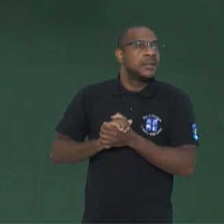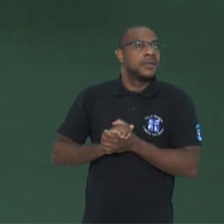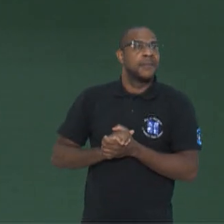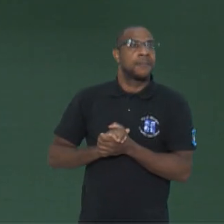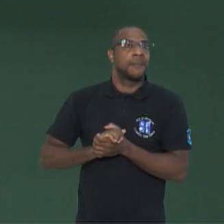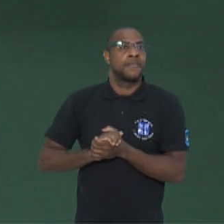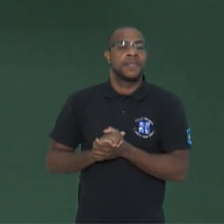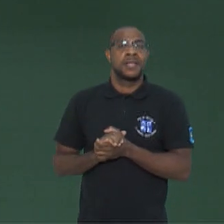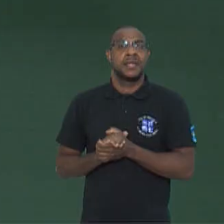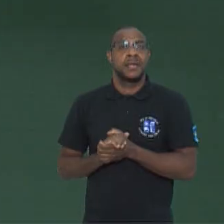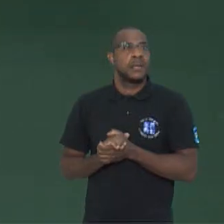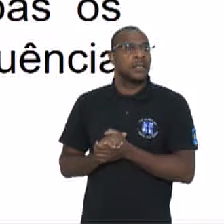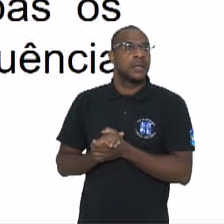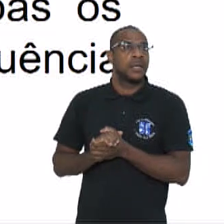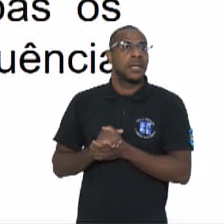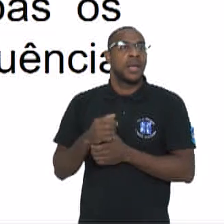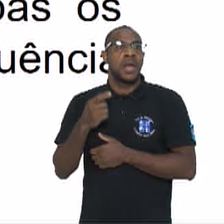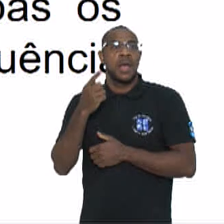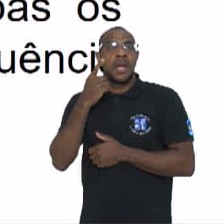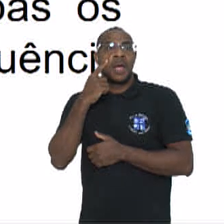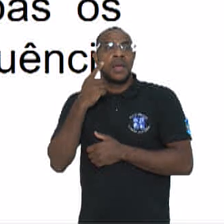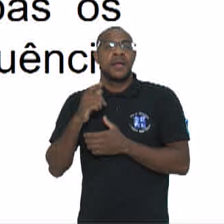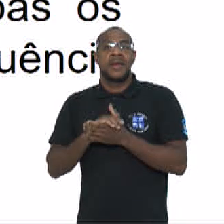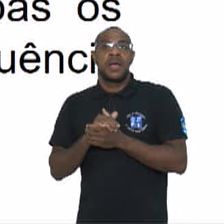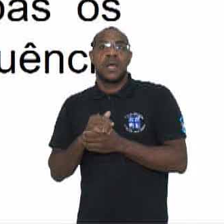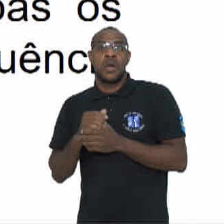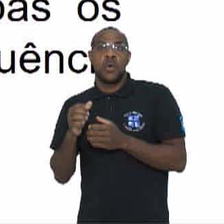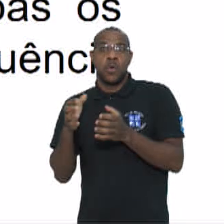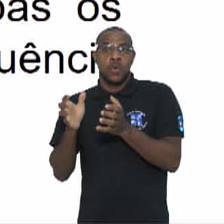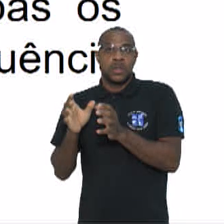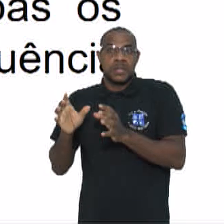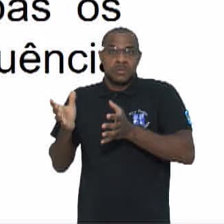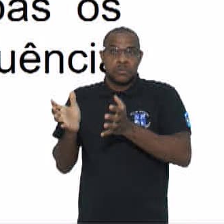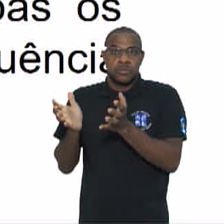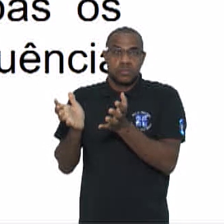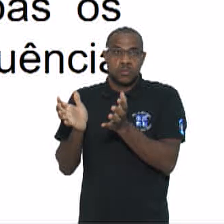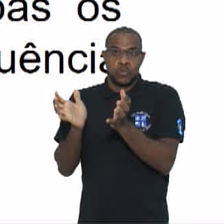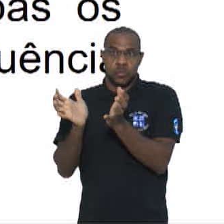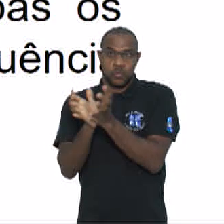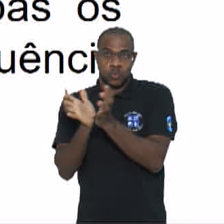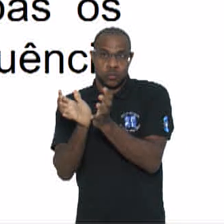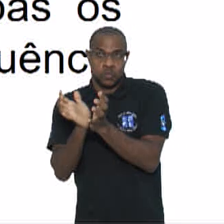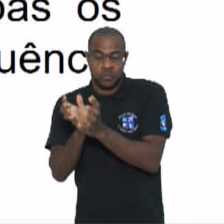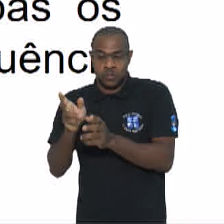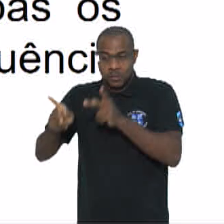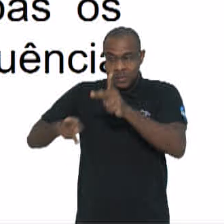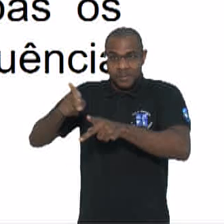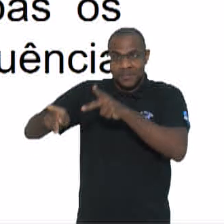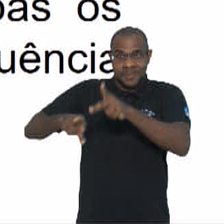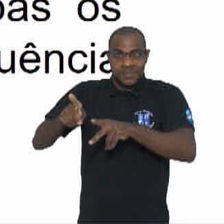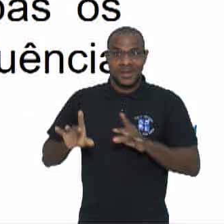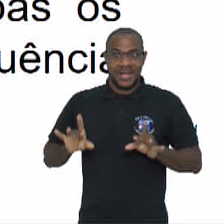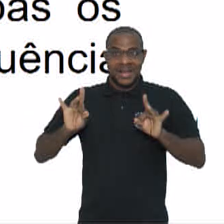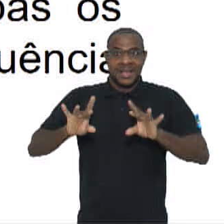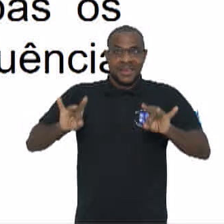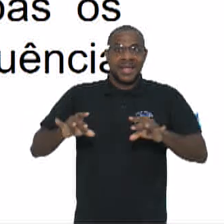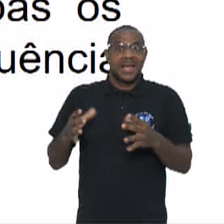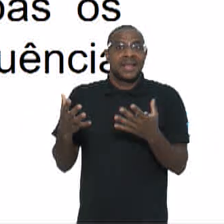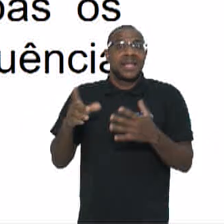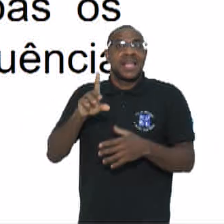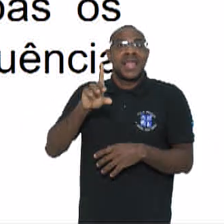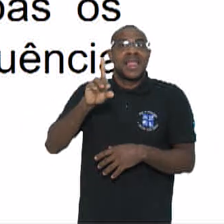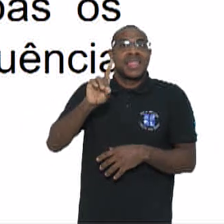caso. Aos cidadãos que se submetam aos testes de Covid-19 depois que mais de 10